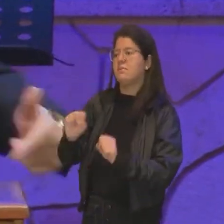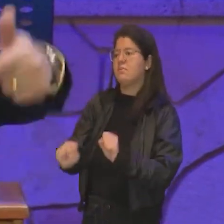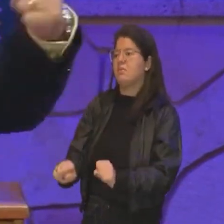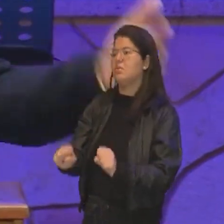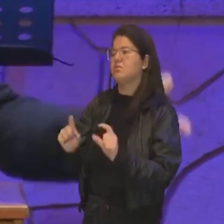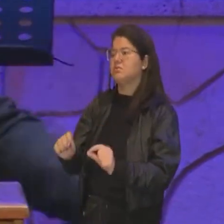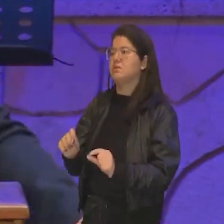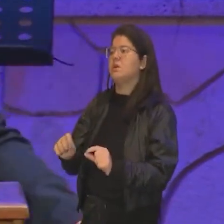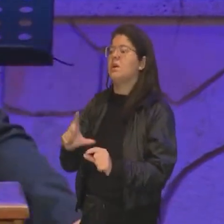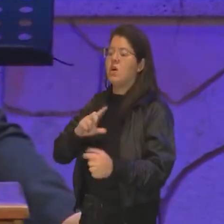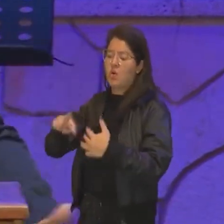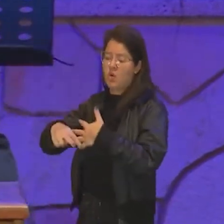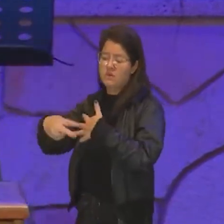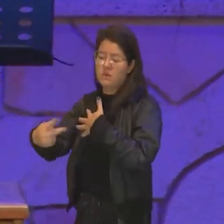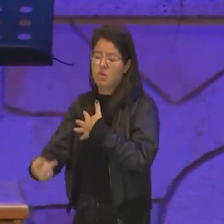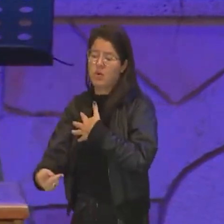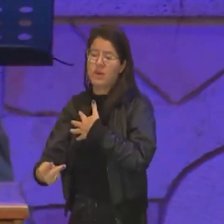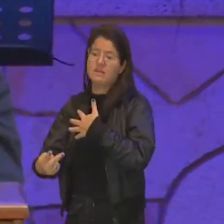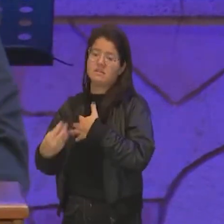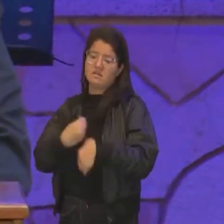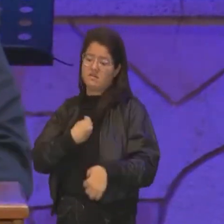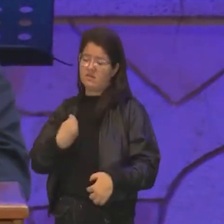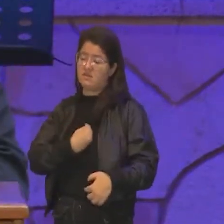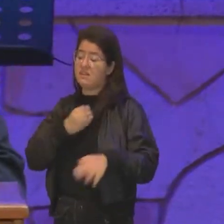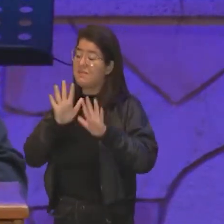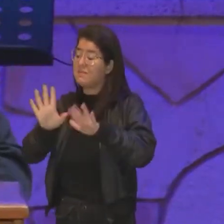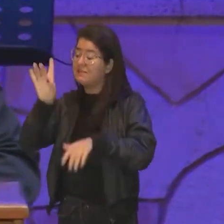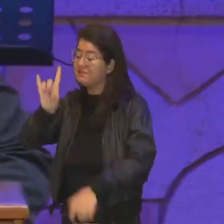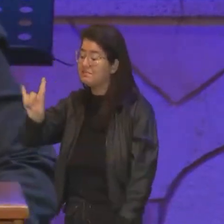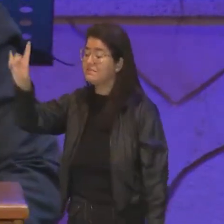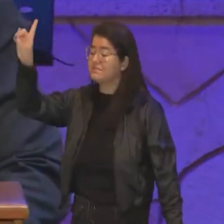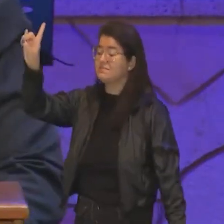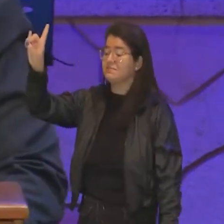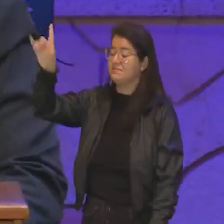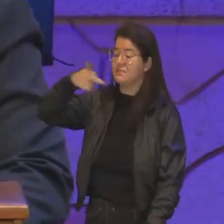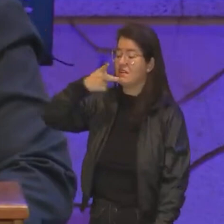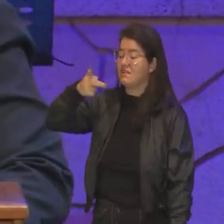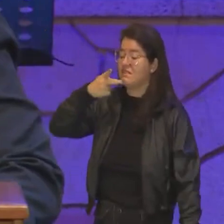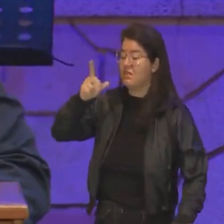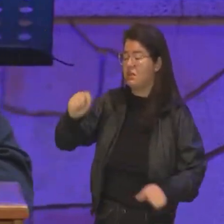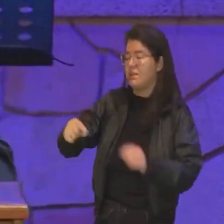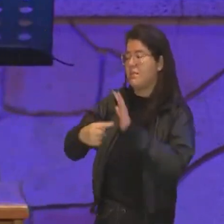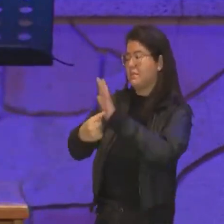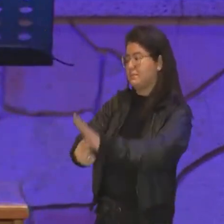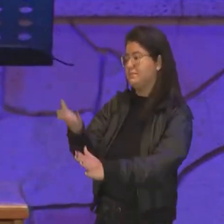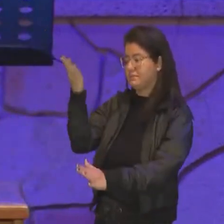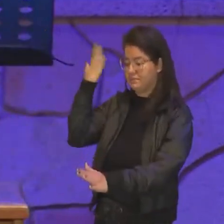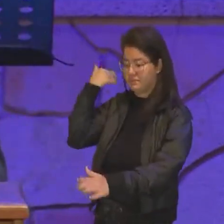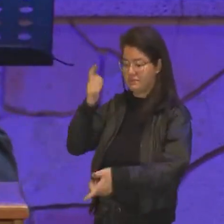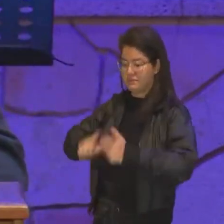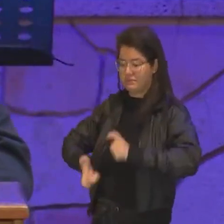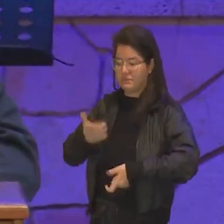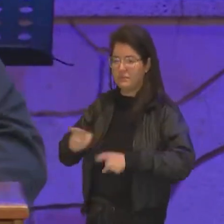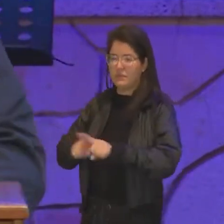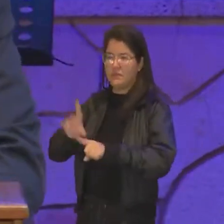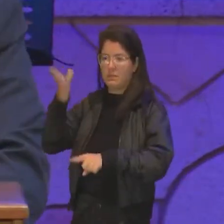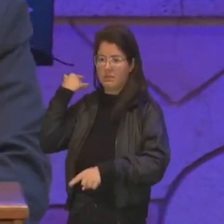situação passada que você tenha vivido, mas Deus aqui coloca o passado de Israel, Deus coloca o passado de